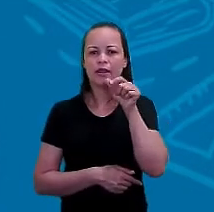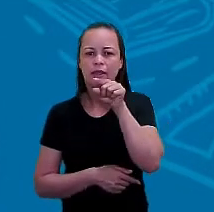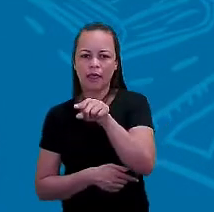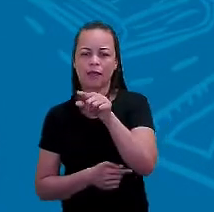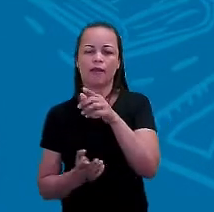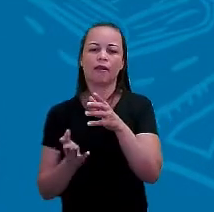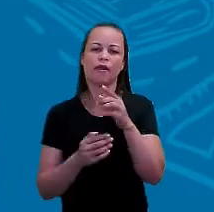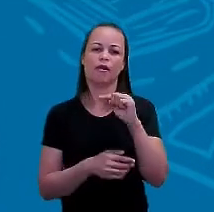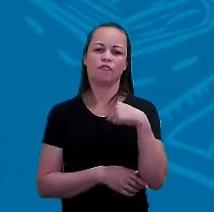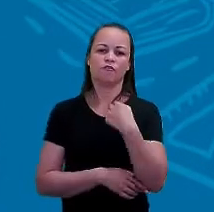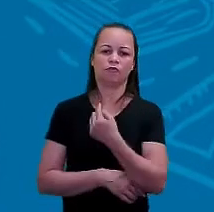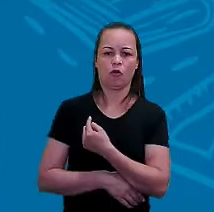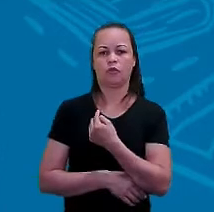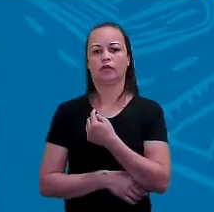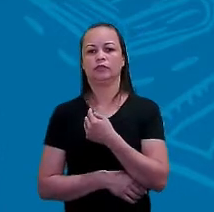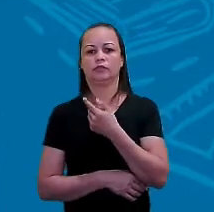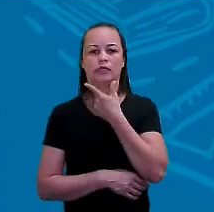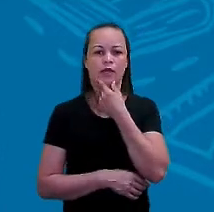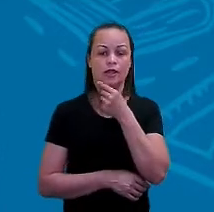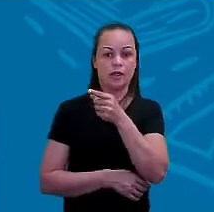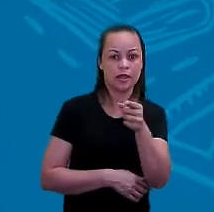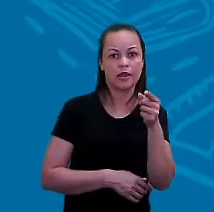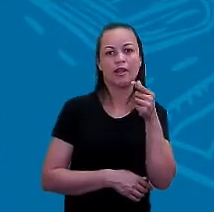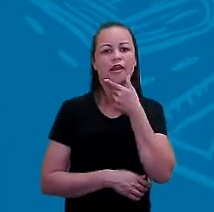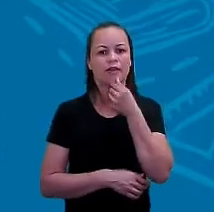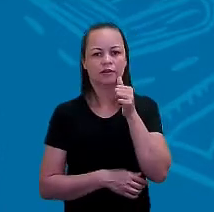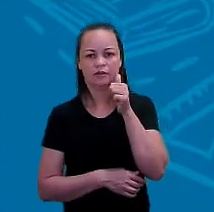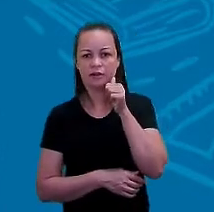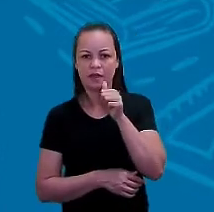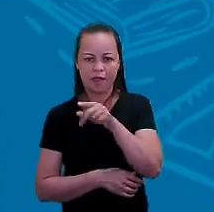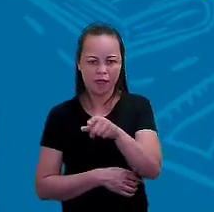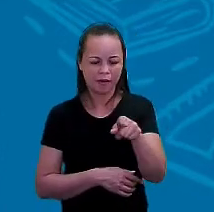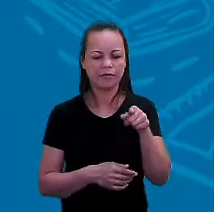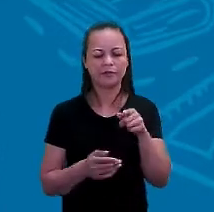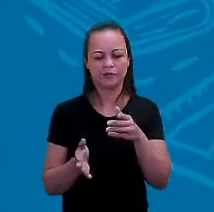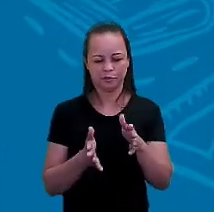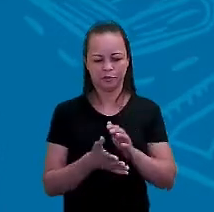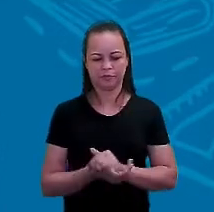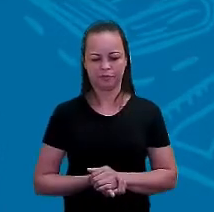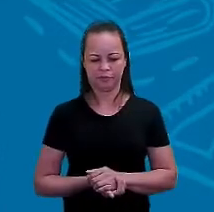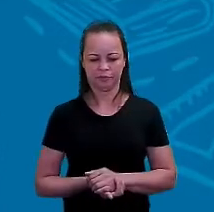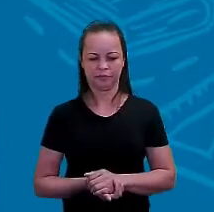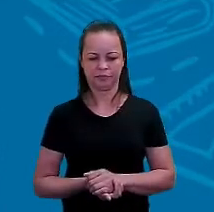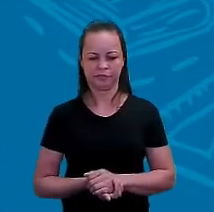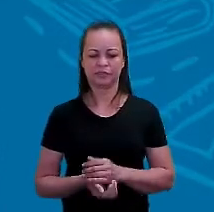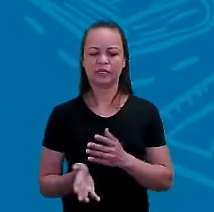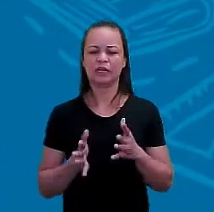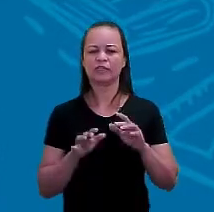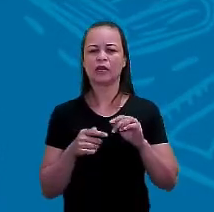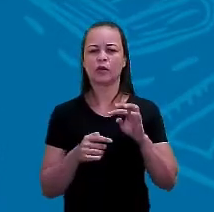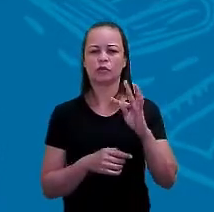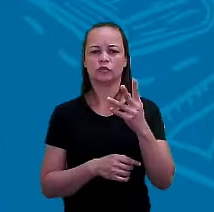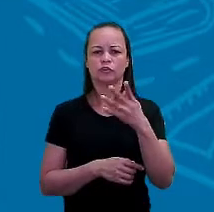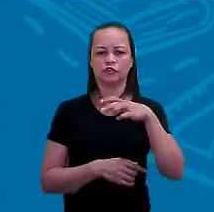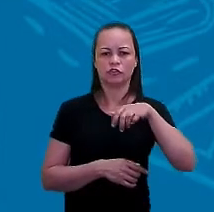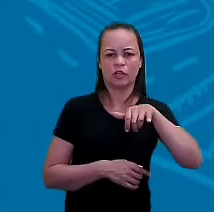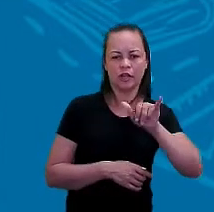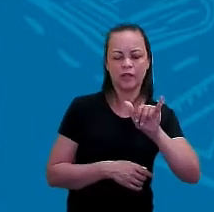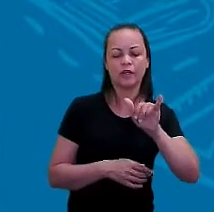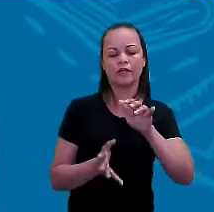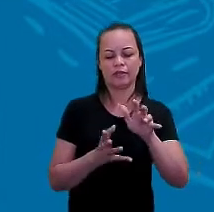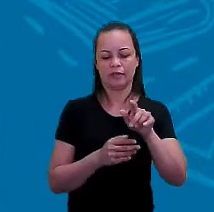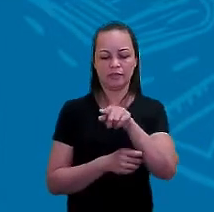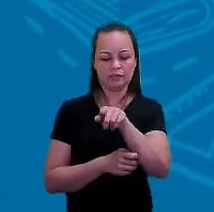are, ok? They are. Não apareceu aqui, não mudou de cor, mas é they are. They are tall. Eles